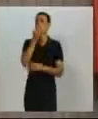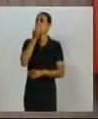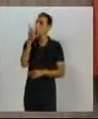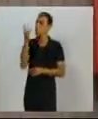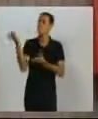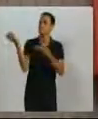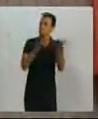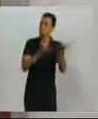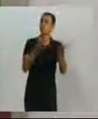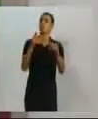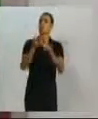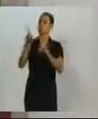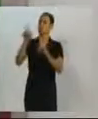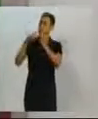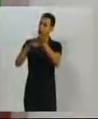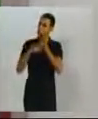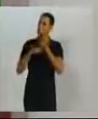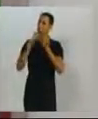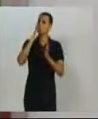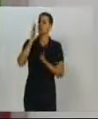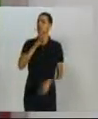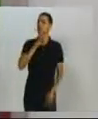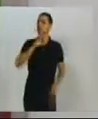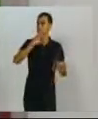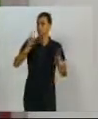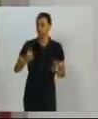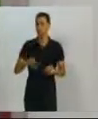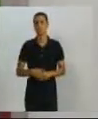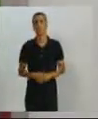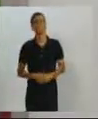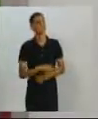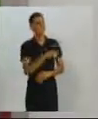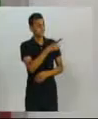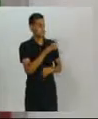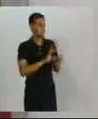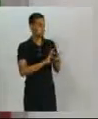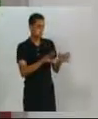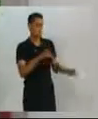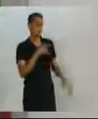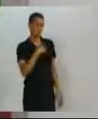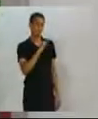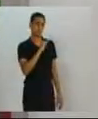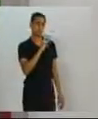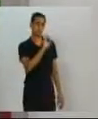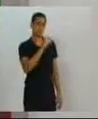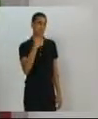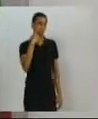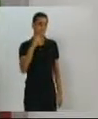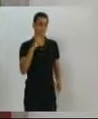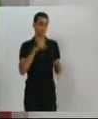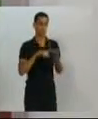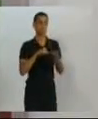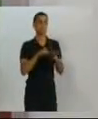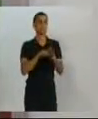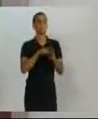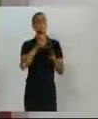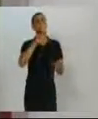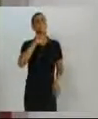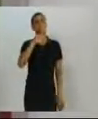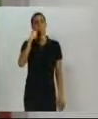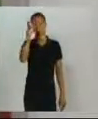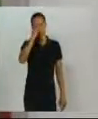em relação a esse assunto. Se o presidente permitir, ouço em parte o Ito, vereador e também Ito, o Célio Dias. Vereador Ito,